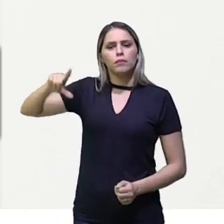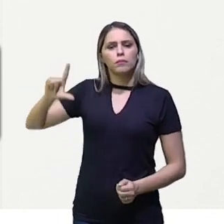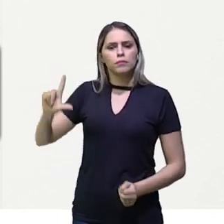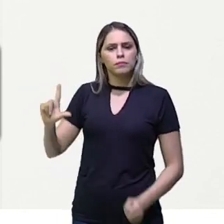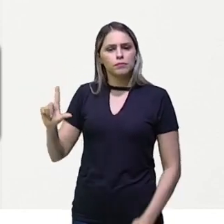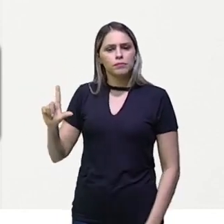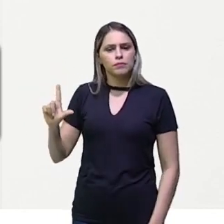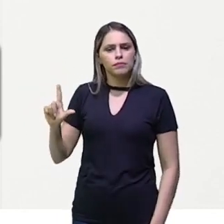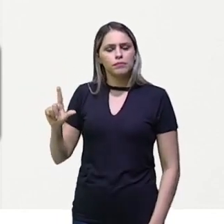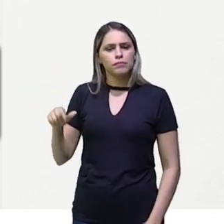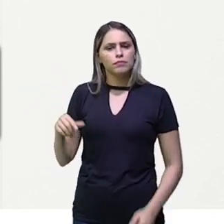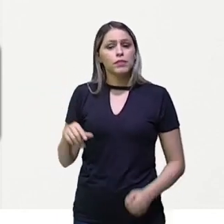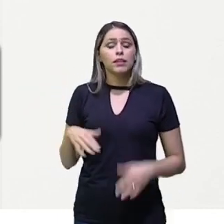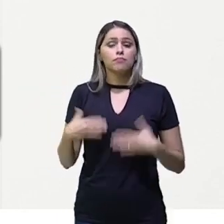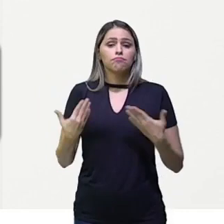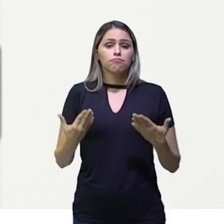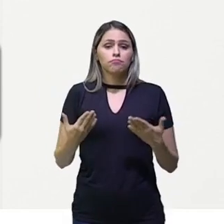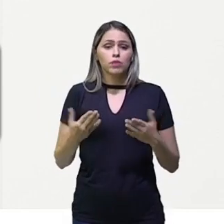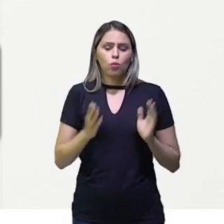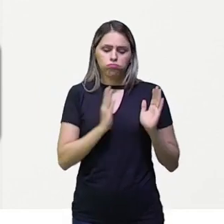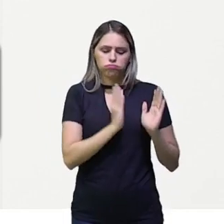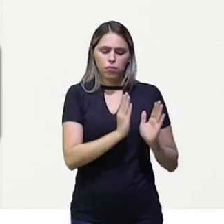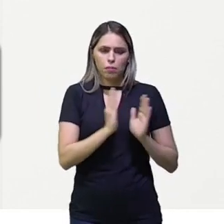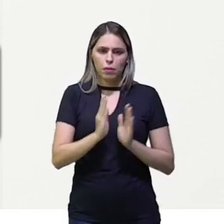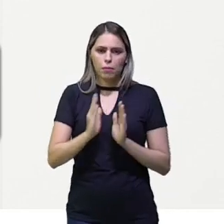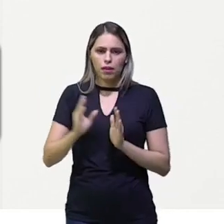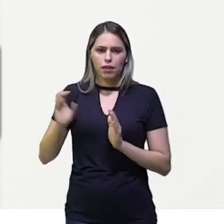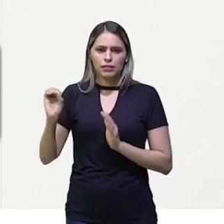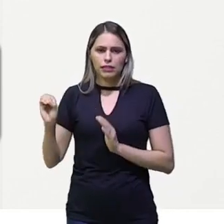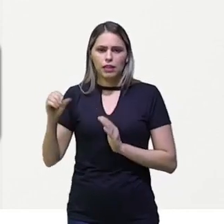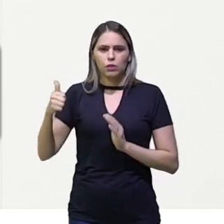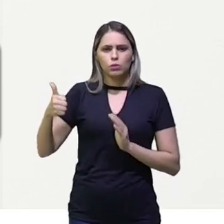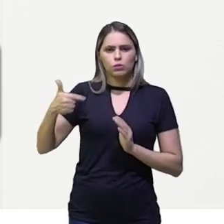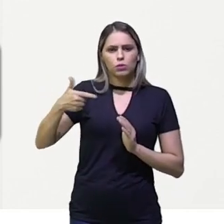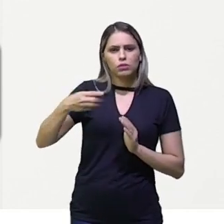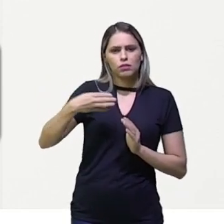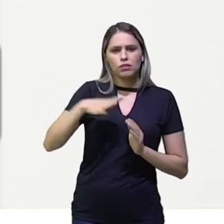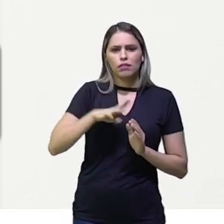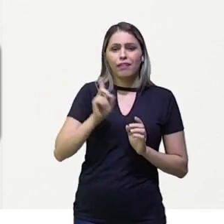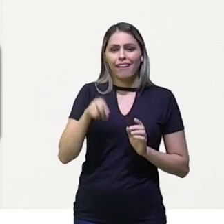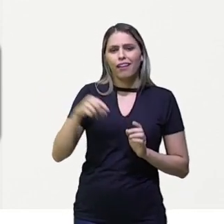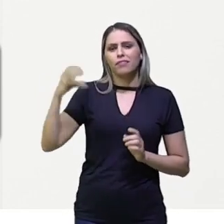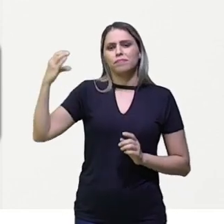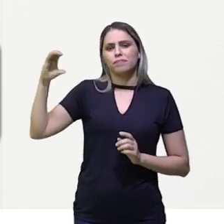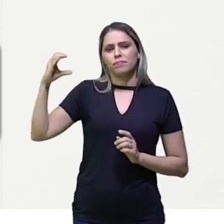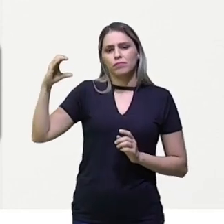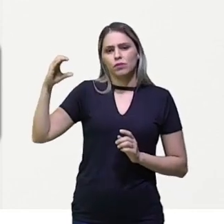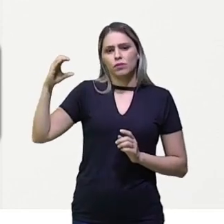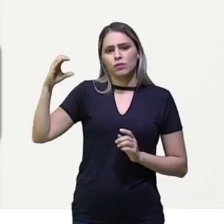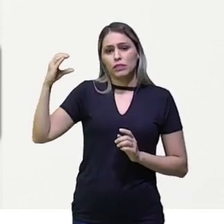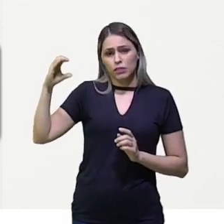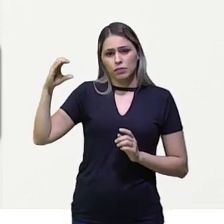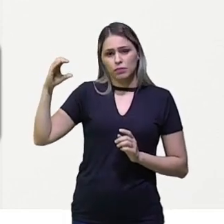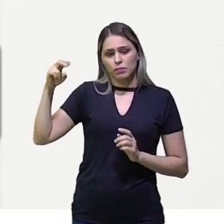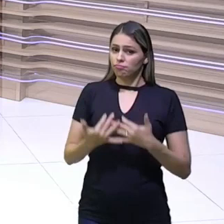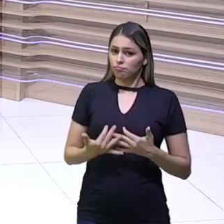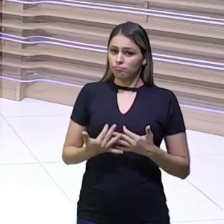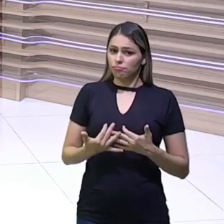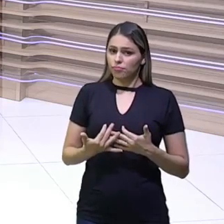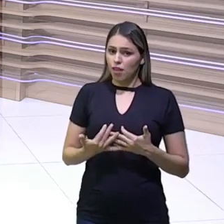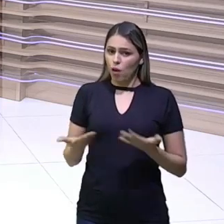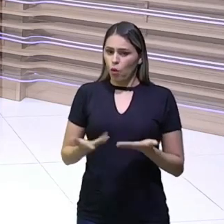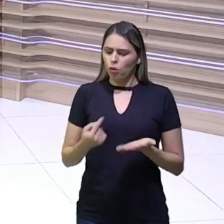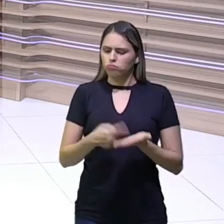milímetro. Logo, o maior é chamado de centímetro. E essa régua aqui tem 15 centímetros.